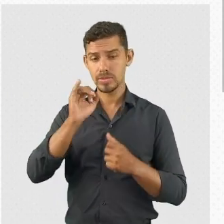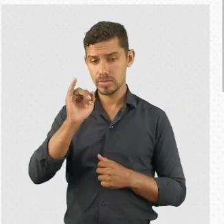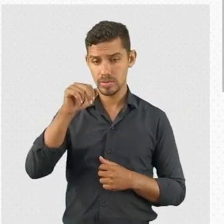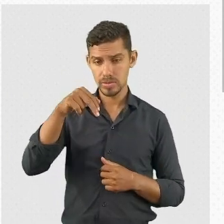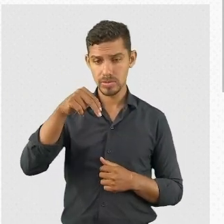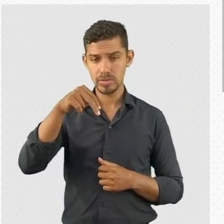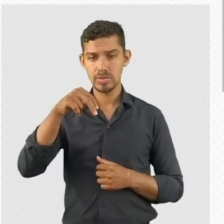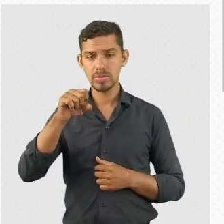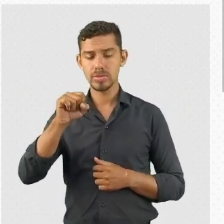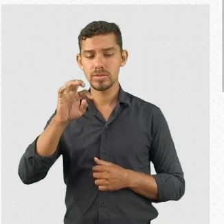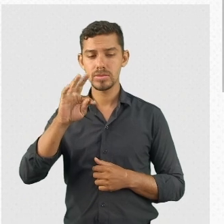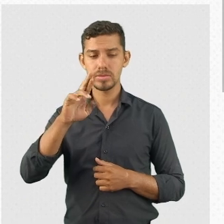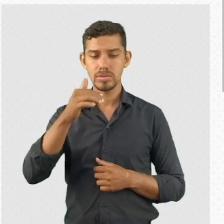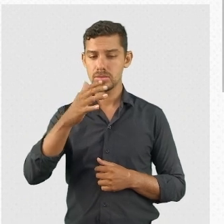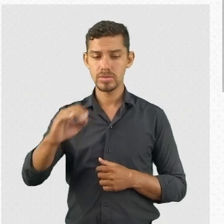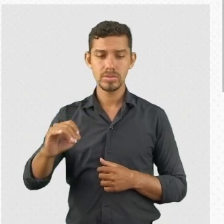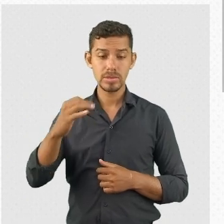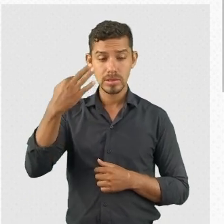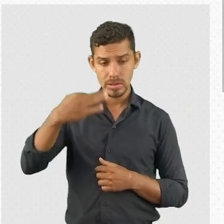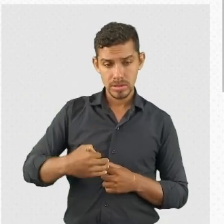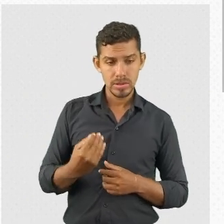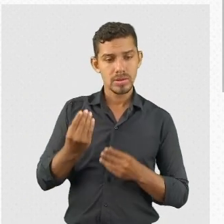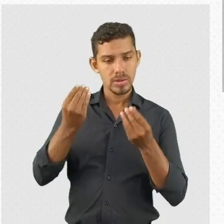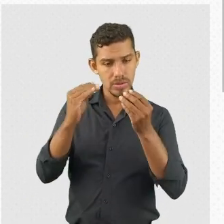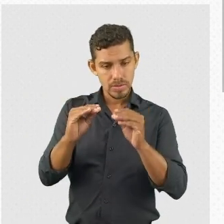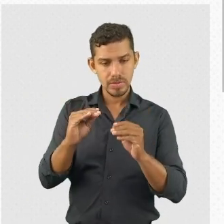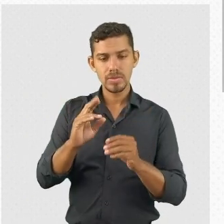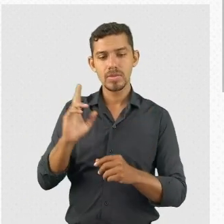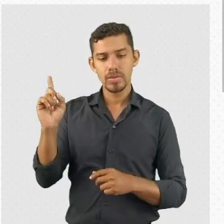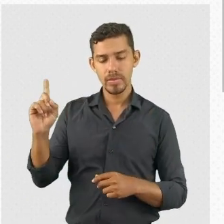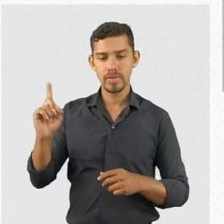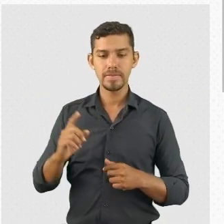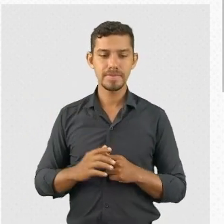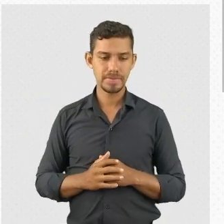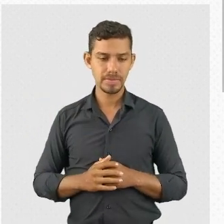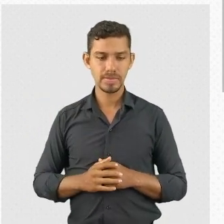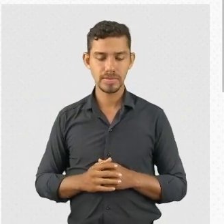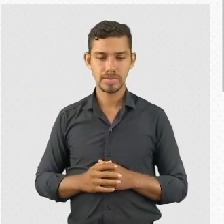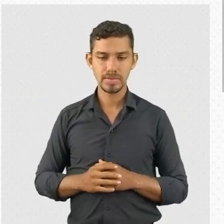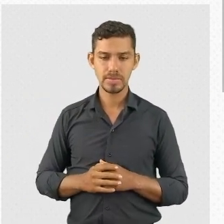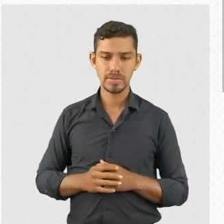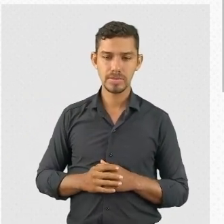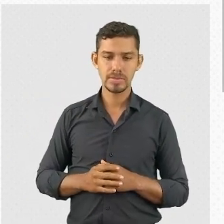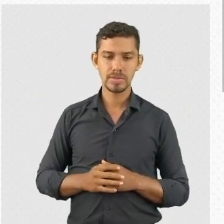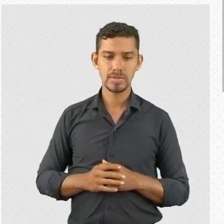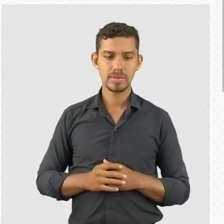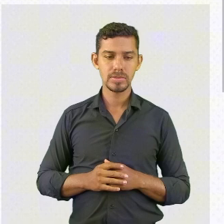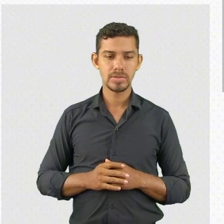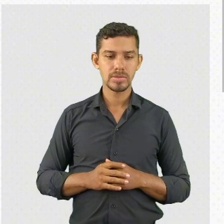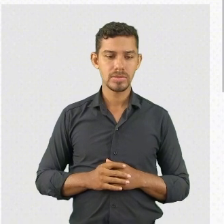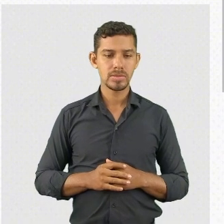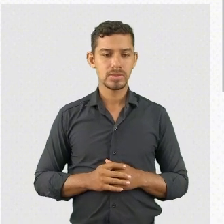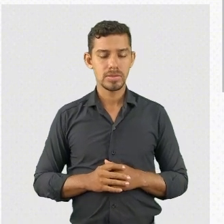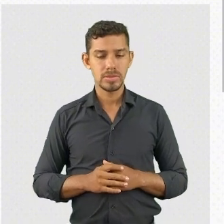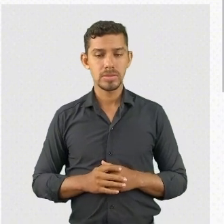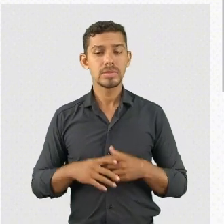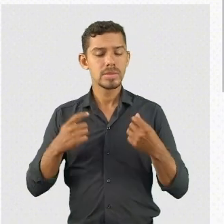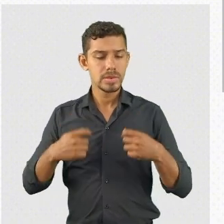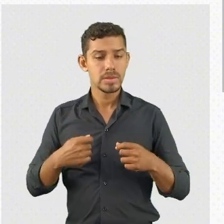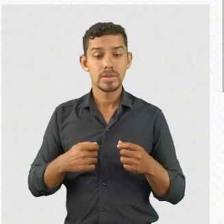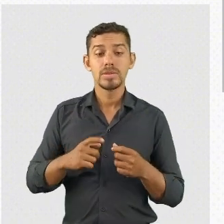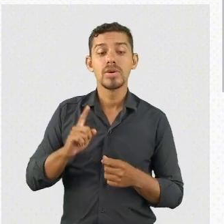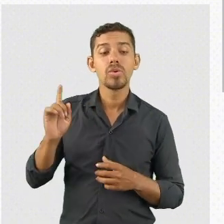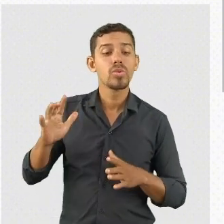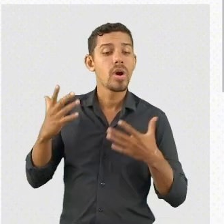no imperativo, corretamente utilizado nesse modo que eu acabei de citar. Ou seja, nós temos que